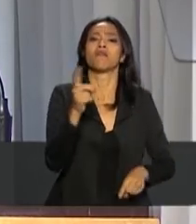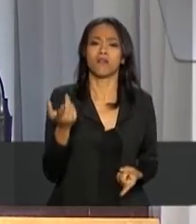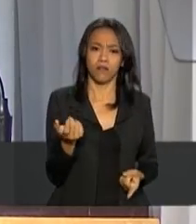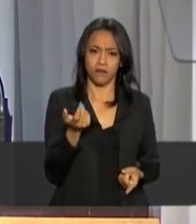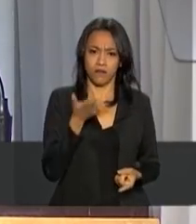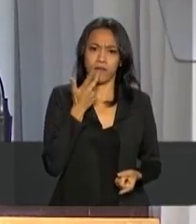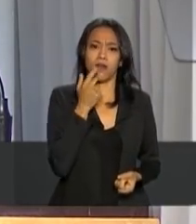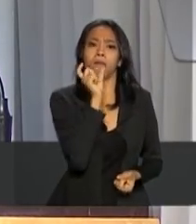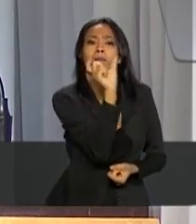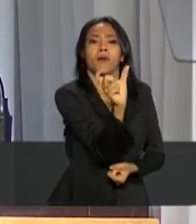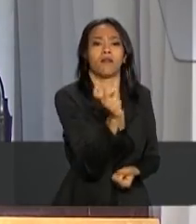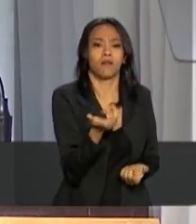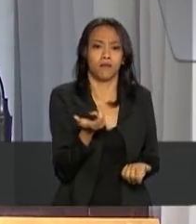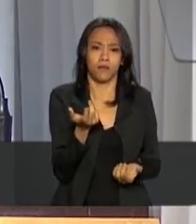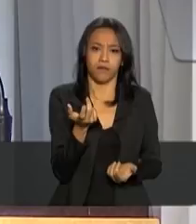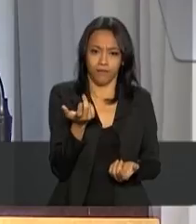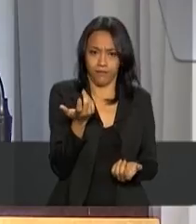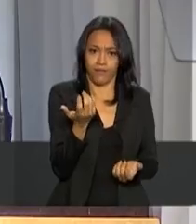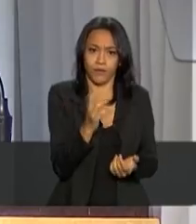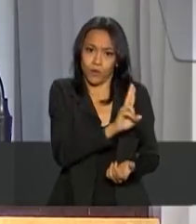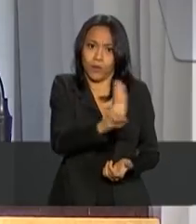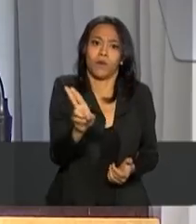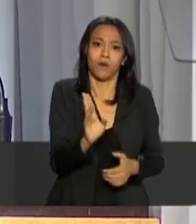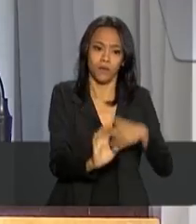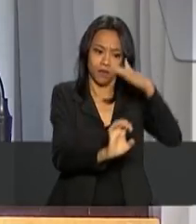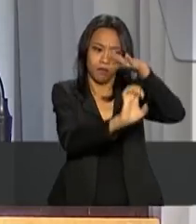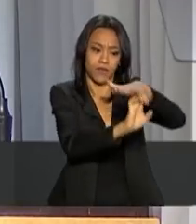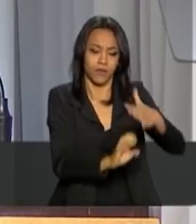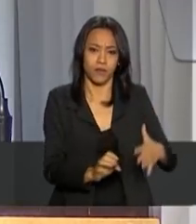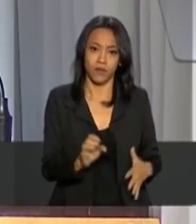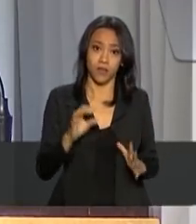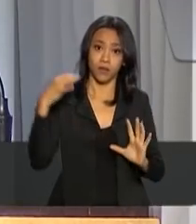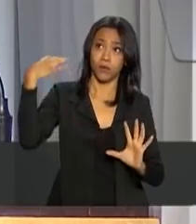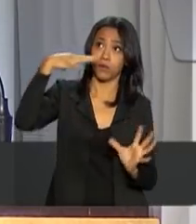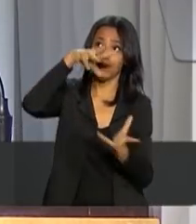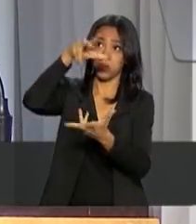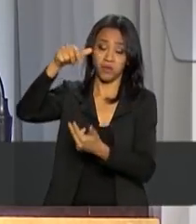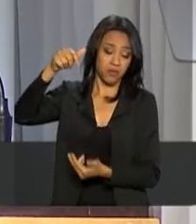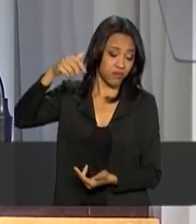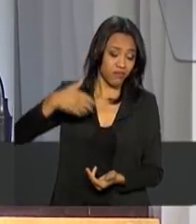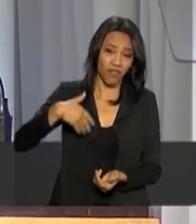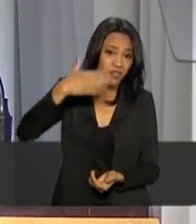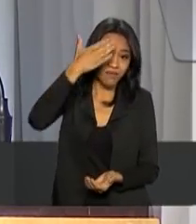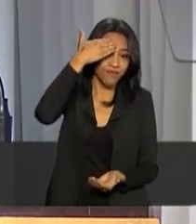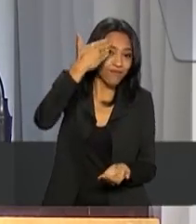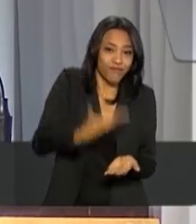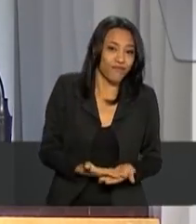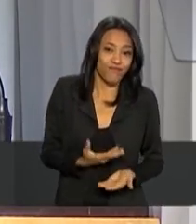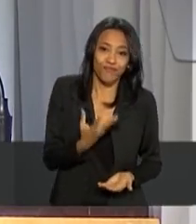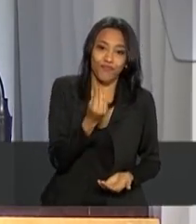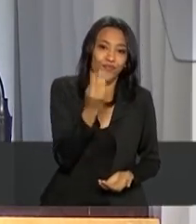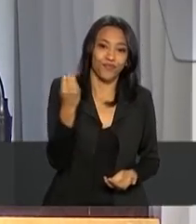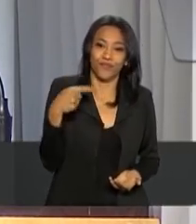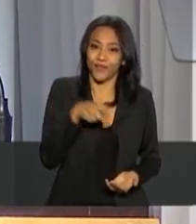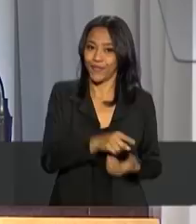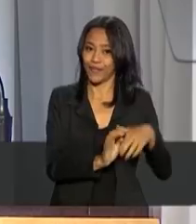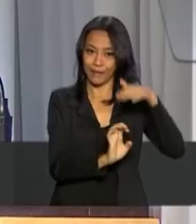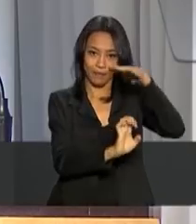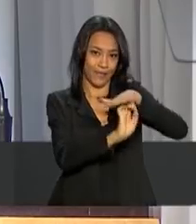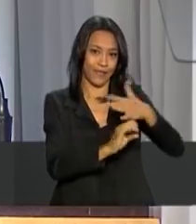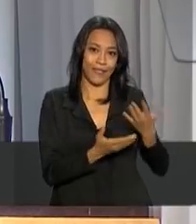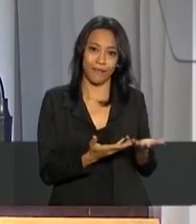a sua credibilidade interna e a sua credibilidade internacional. Estava perdendo credibilidade internacional. Nós